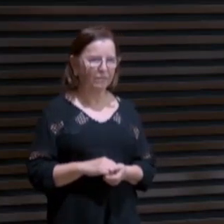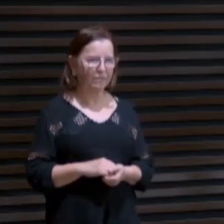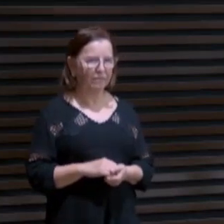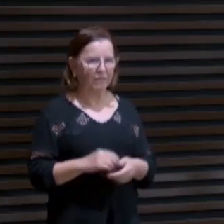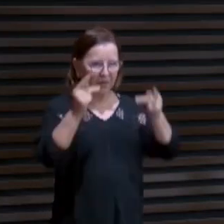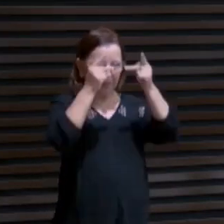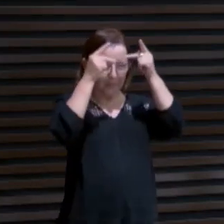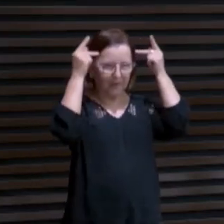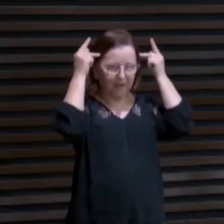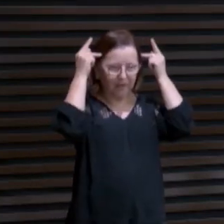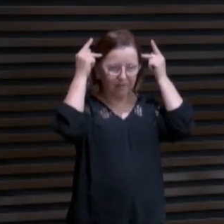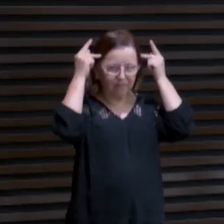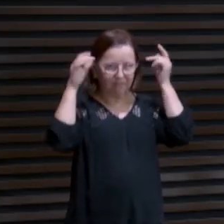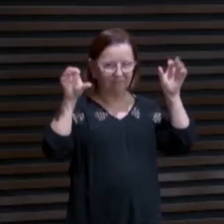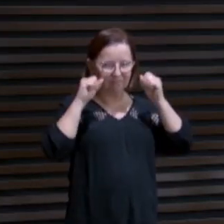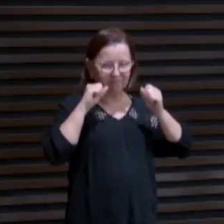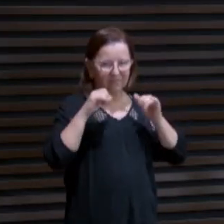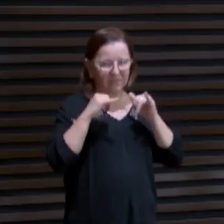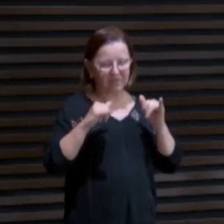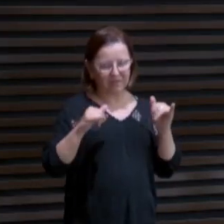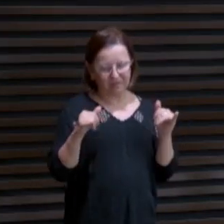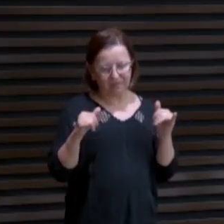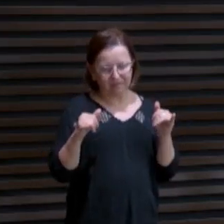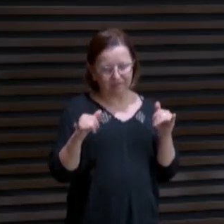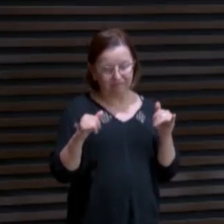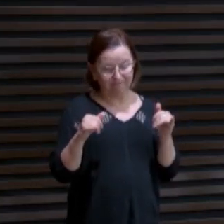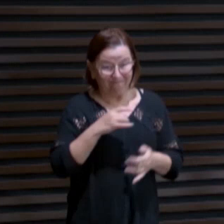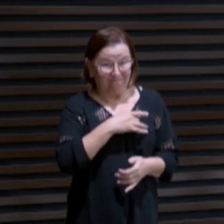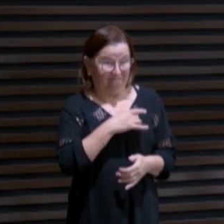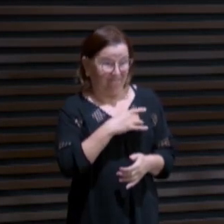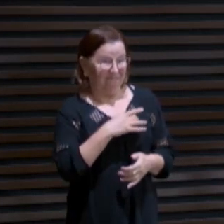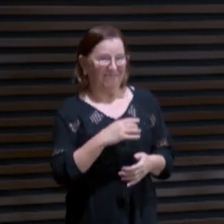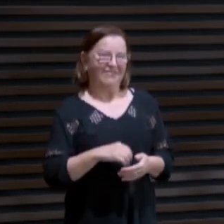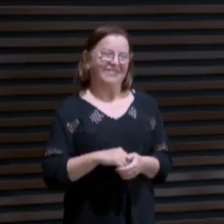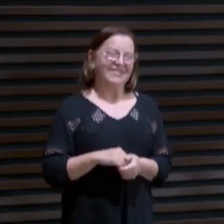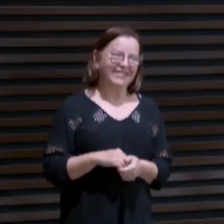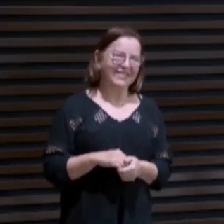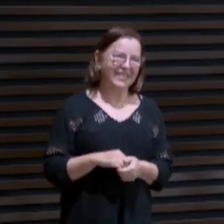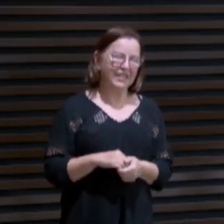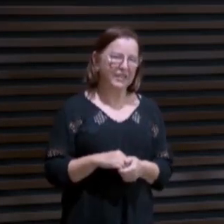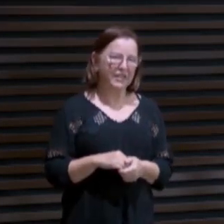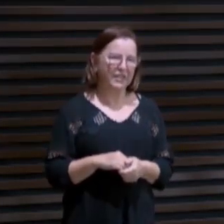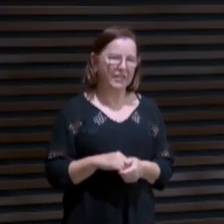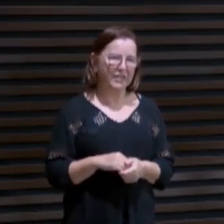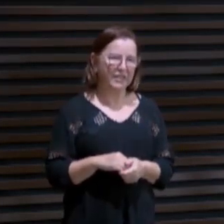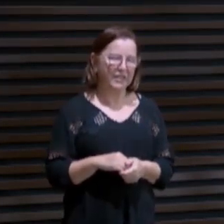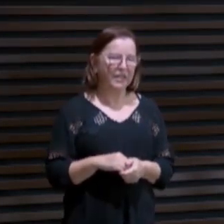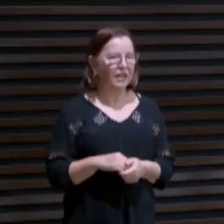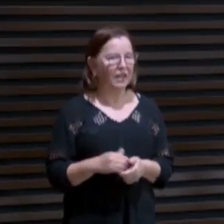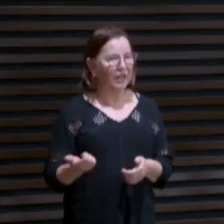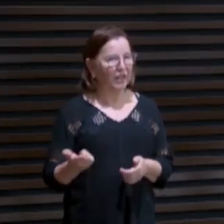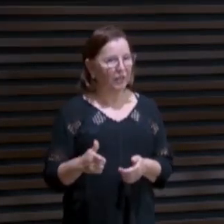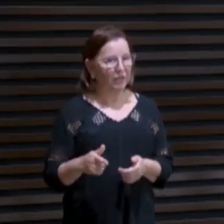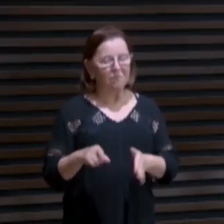Pilatos, ouvindo tal declaração, ainda mais atemorizado ficou. E, tornando a entrar no pretório,